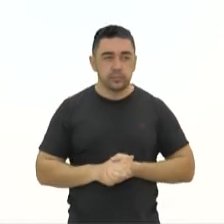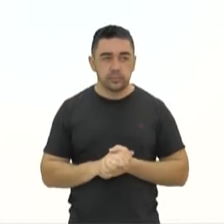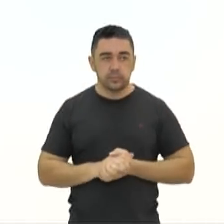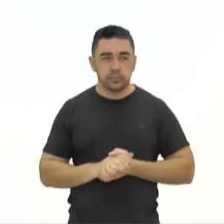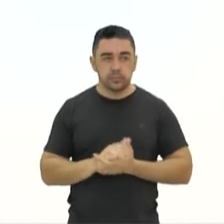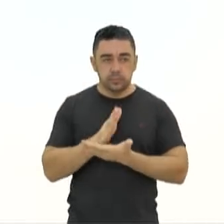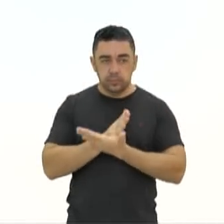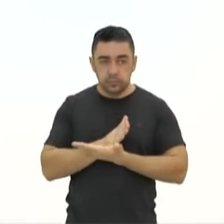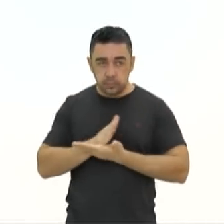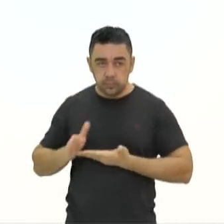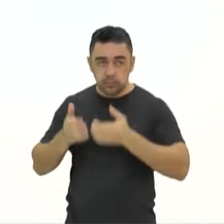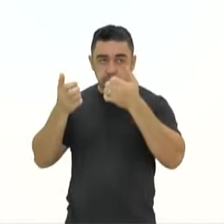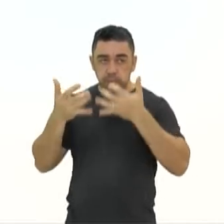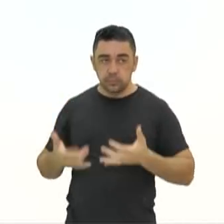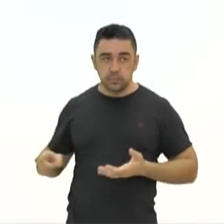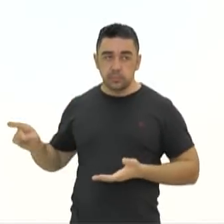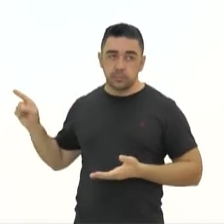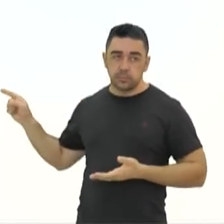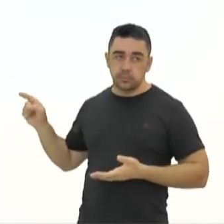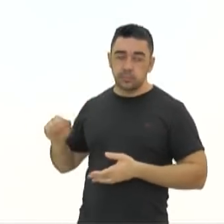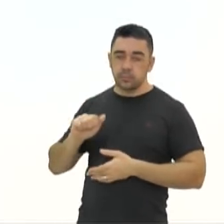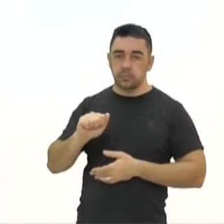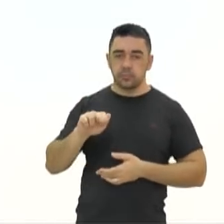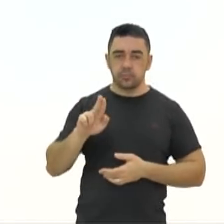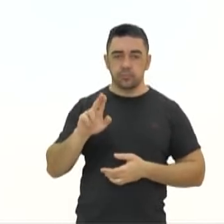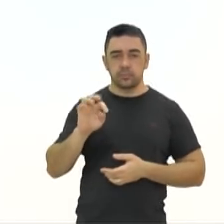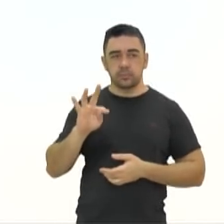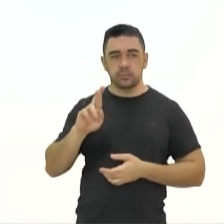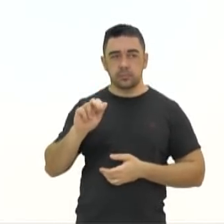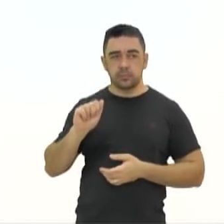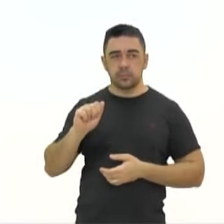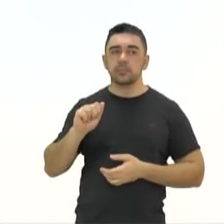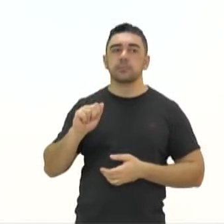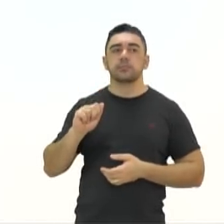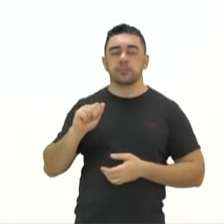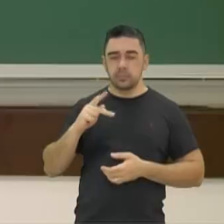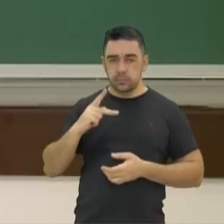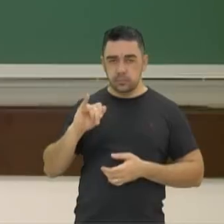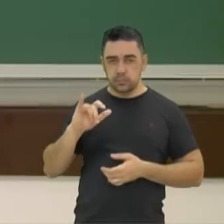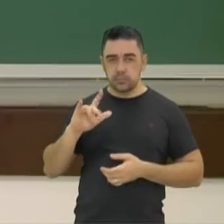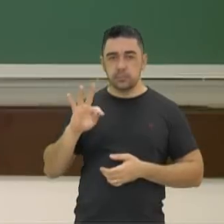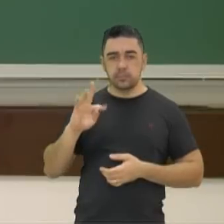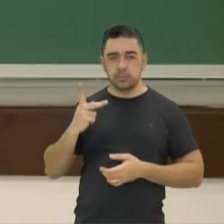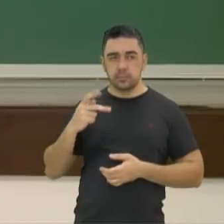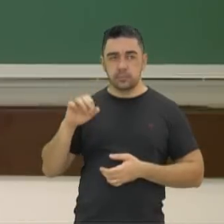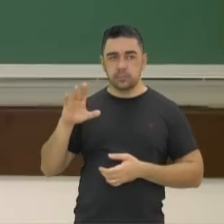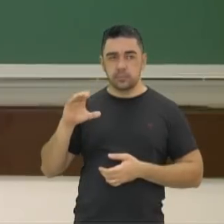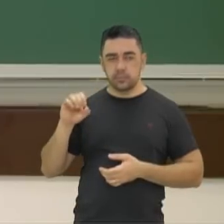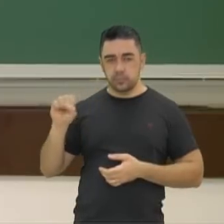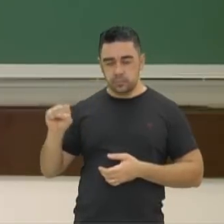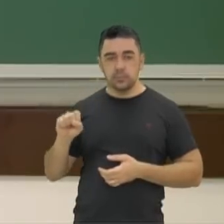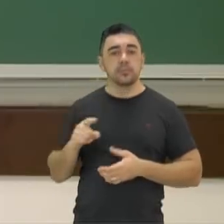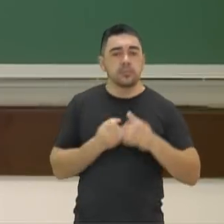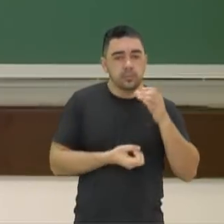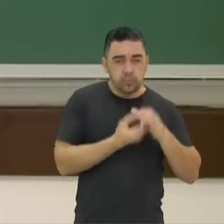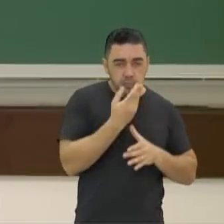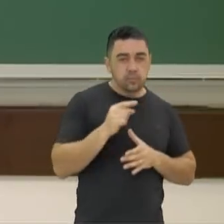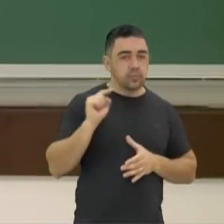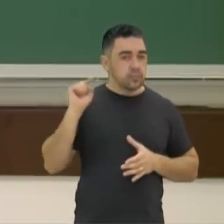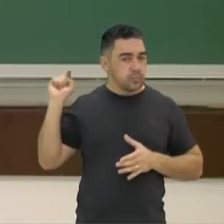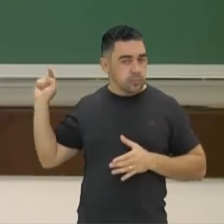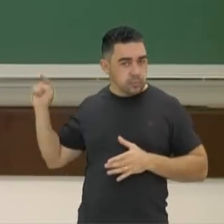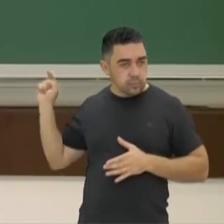Vamos começar, então, falando aqui sobre o Australopithecus, porque a gente vai ver que ele é, desses grupos todos, o que deu origem ao grupo Homo.